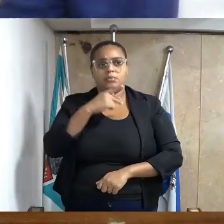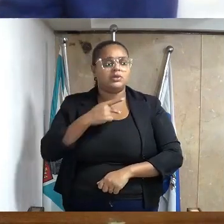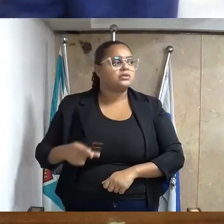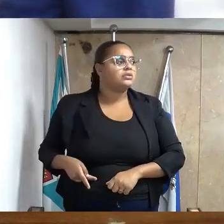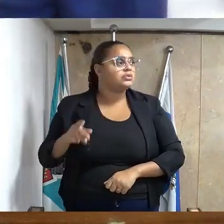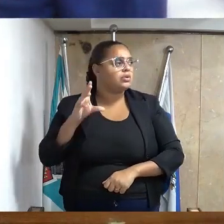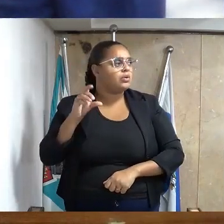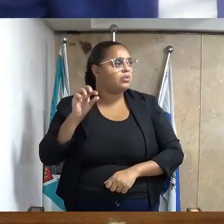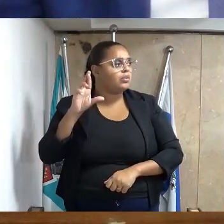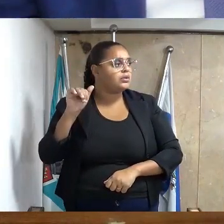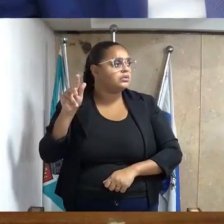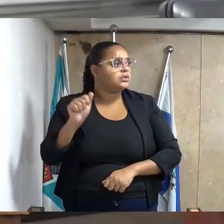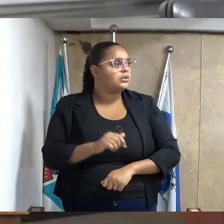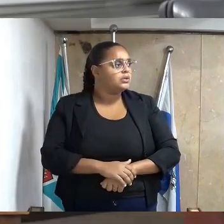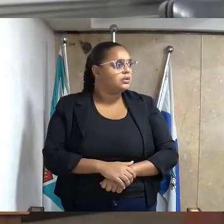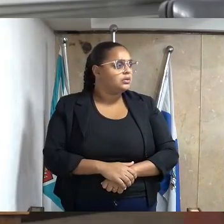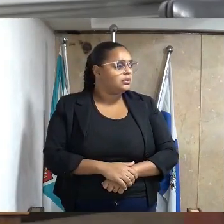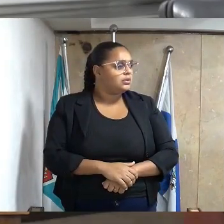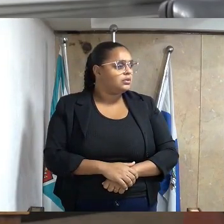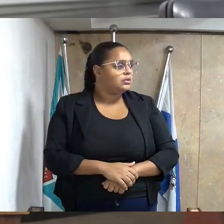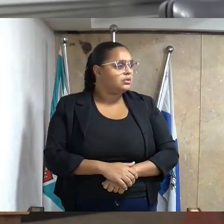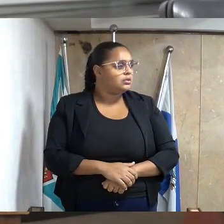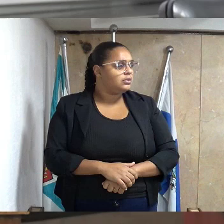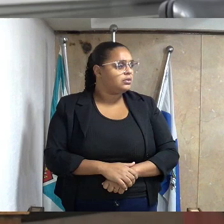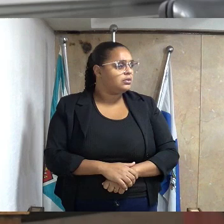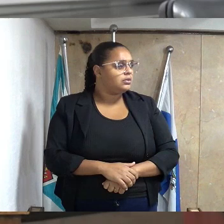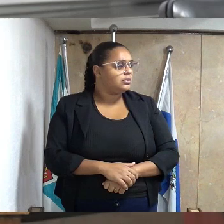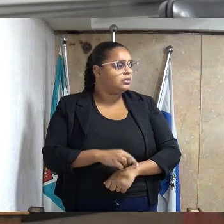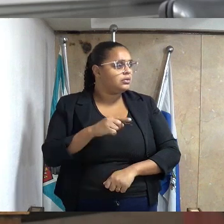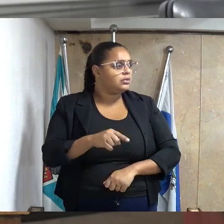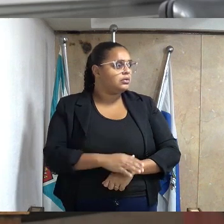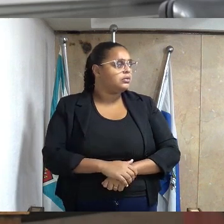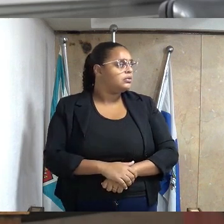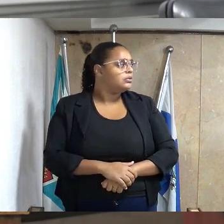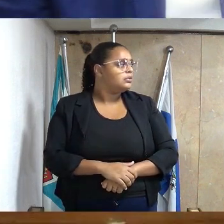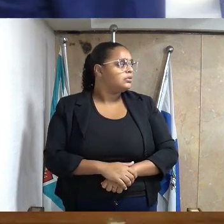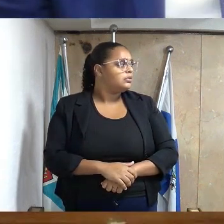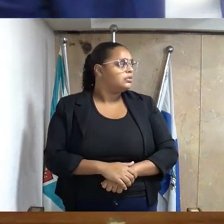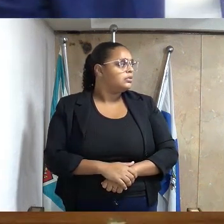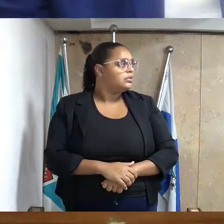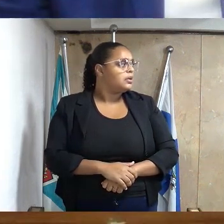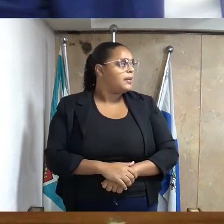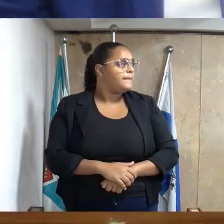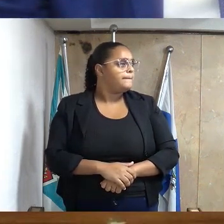ordem. Eu fico impossibilitado de votar pelo grau de parentesco.